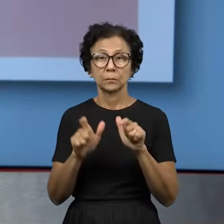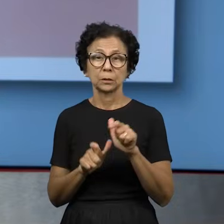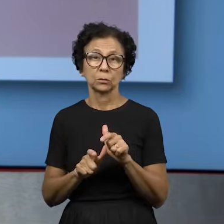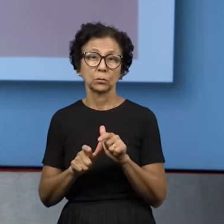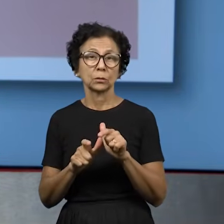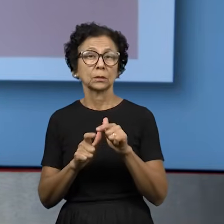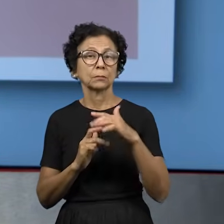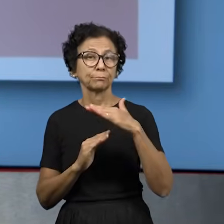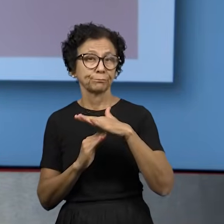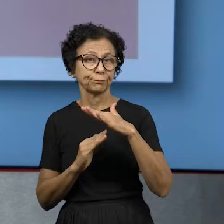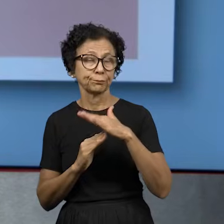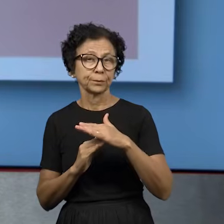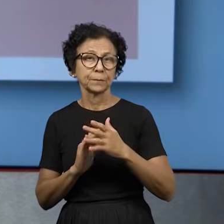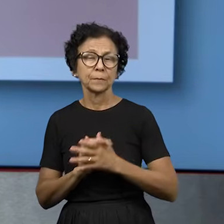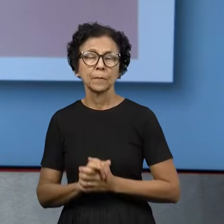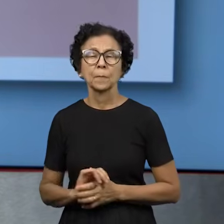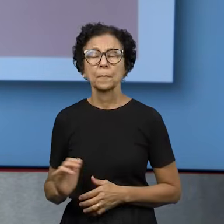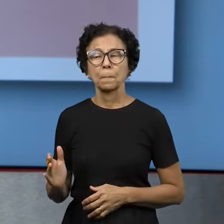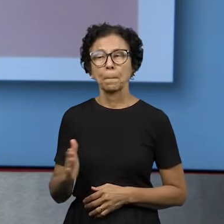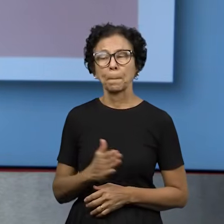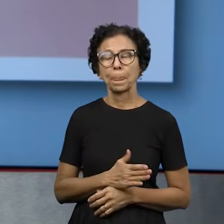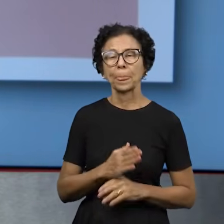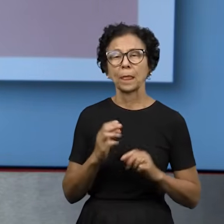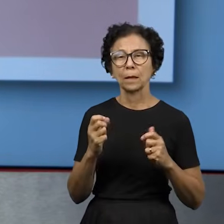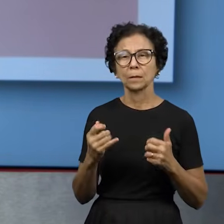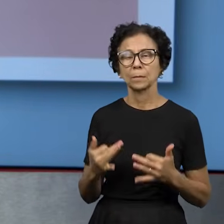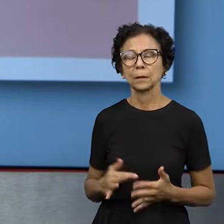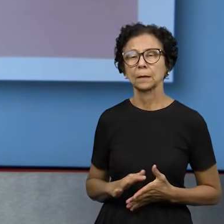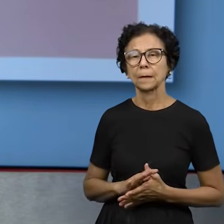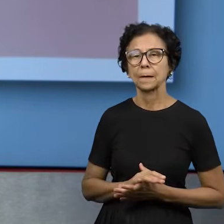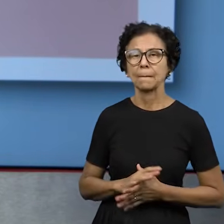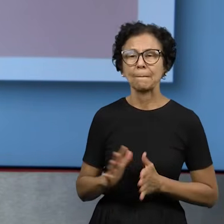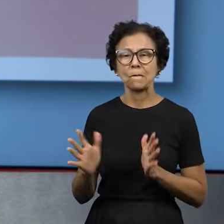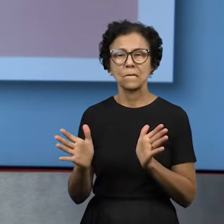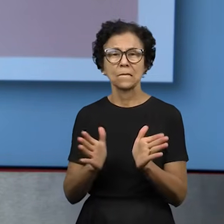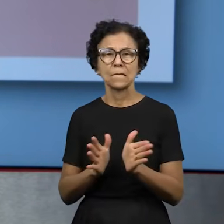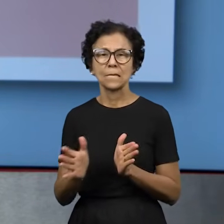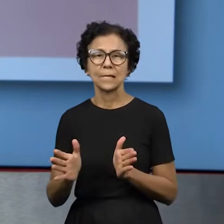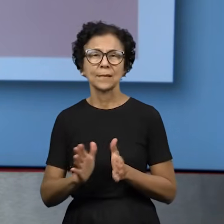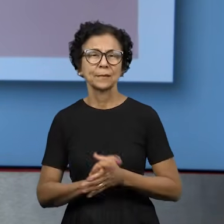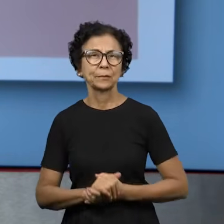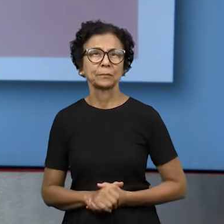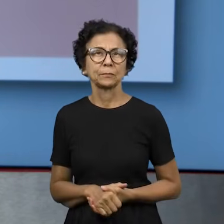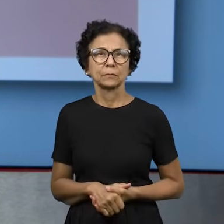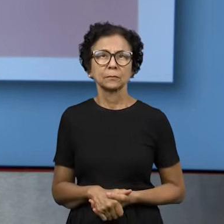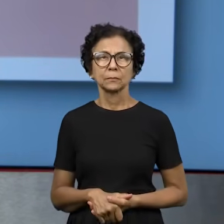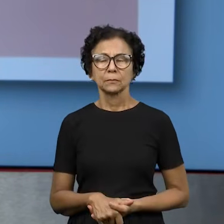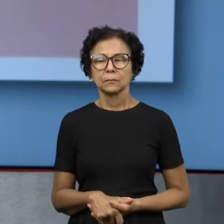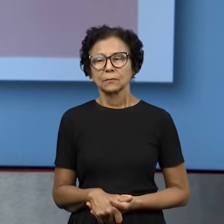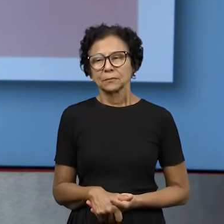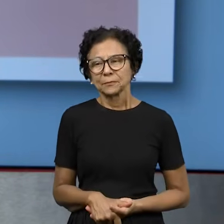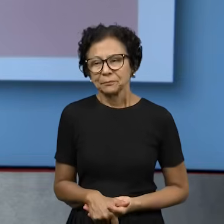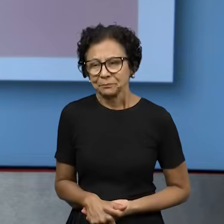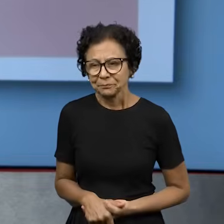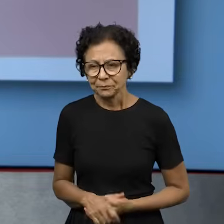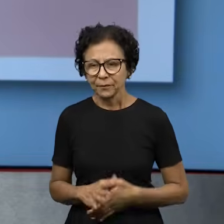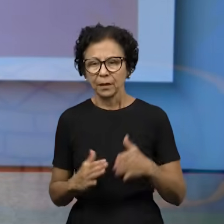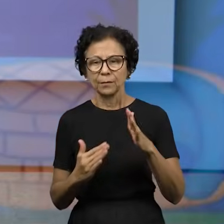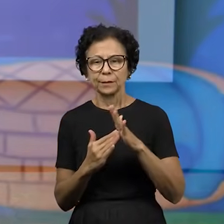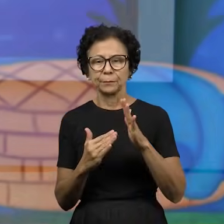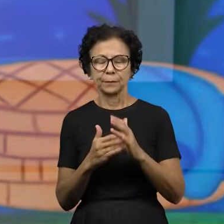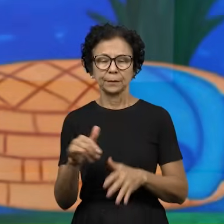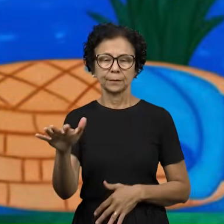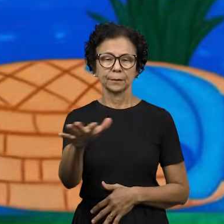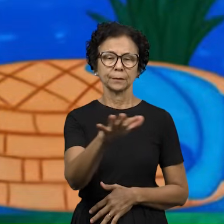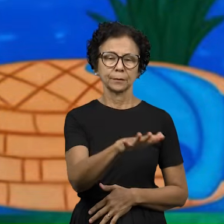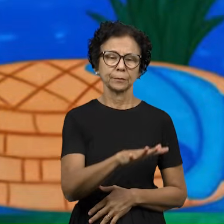a doutora Amin nos explica é fundamental. A acessibilidade não se limita ao acesso físico aos ambientes, ela